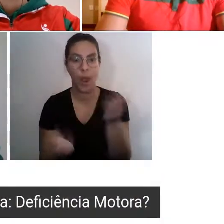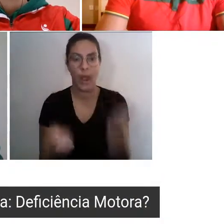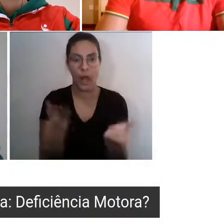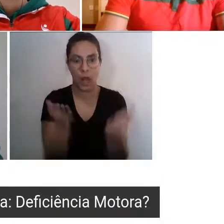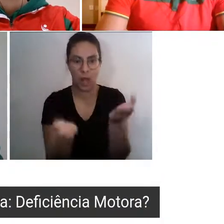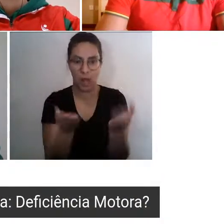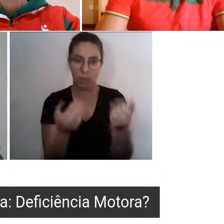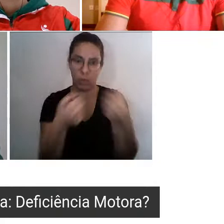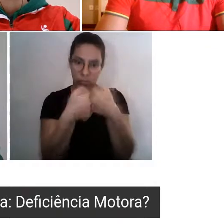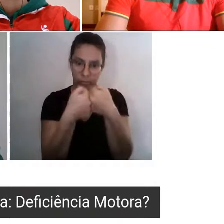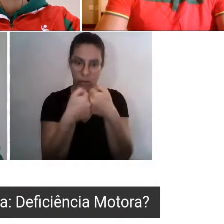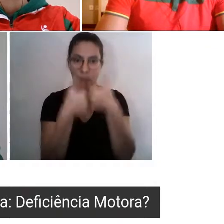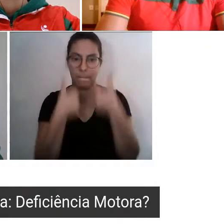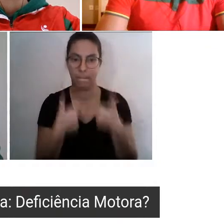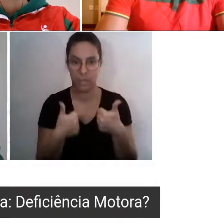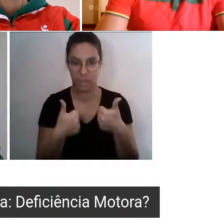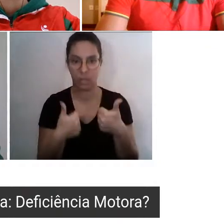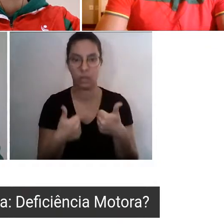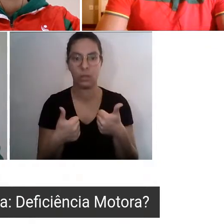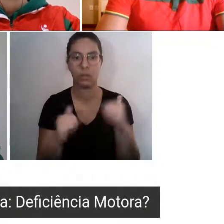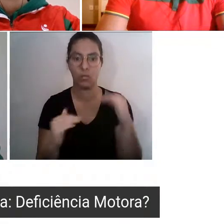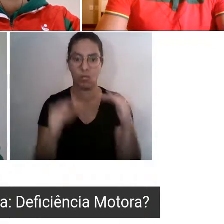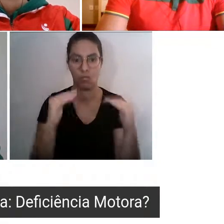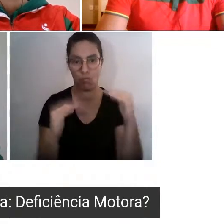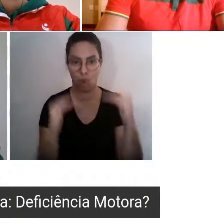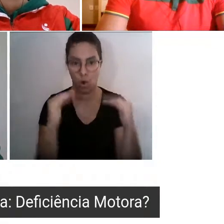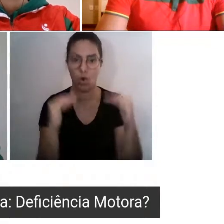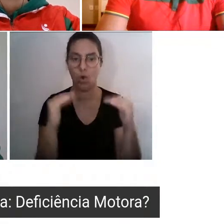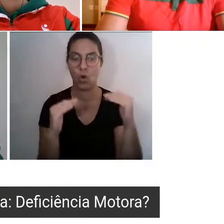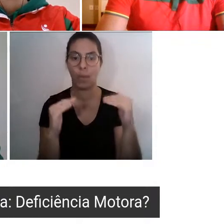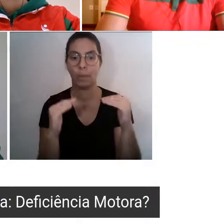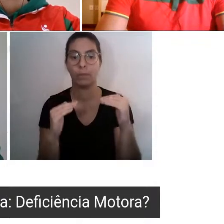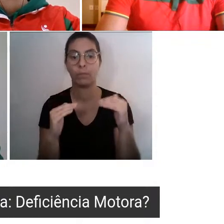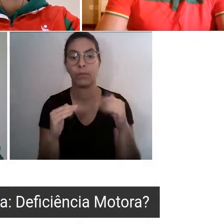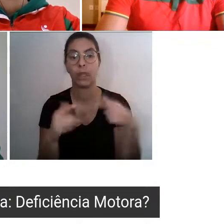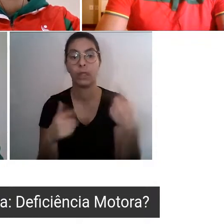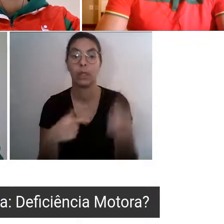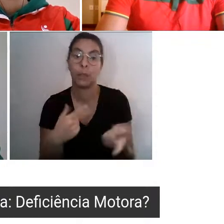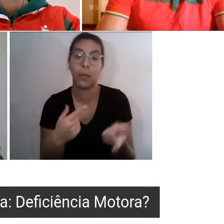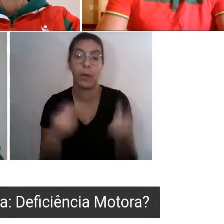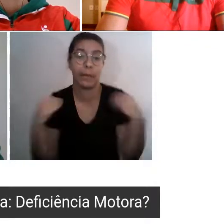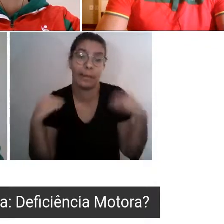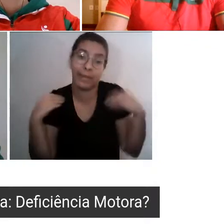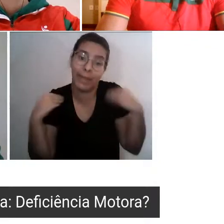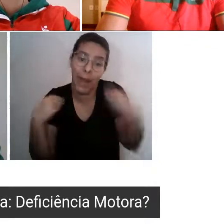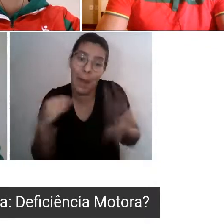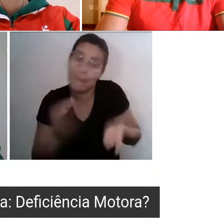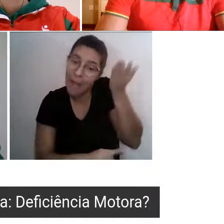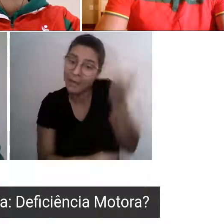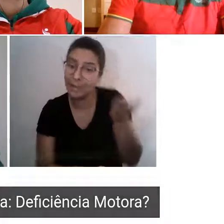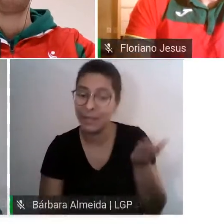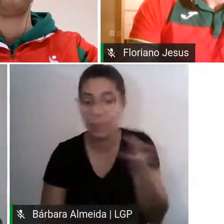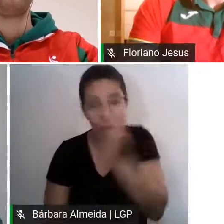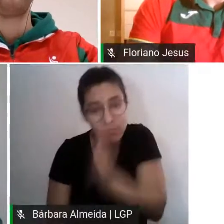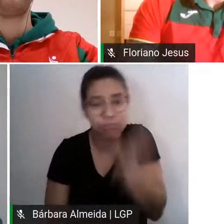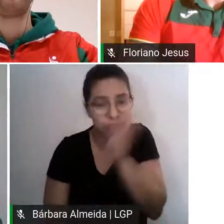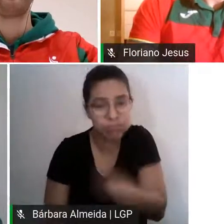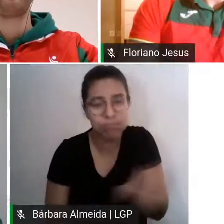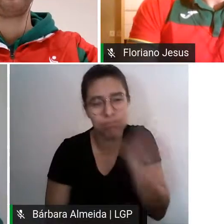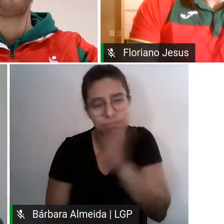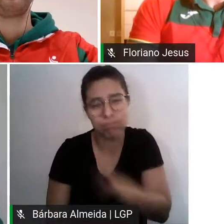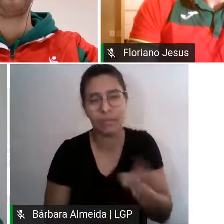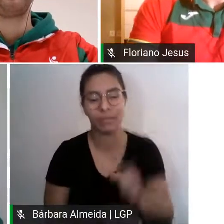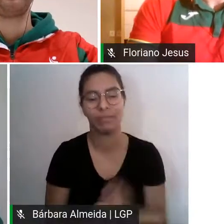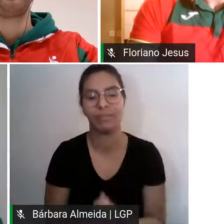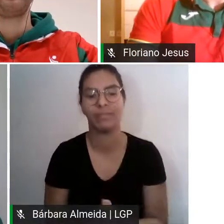termos do que se diz capacidade funcional. Pois o resto é quem treina mais. Ok. Pegando exatamente neste